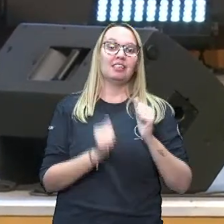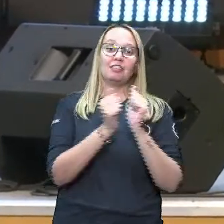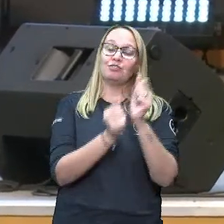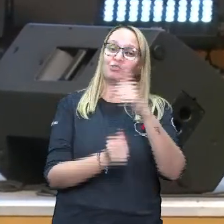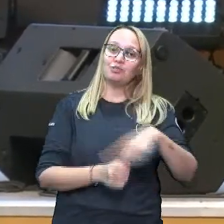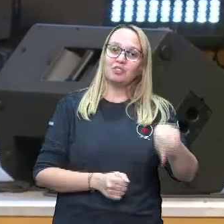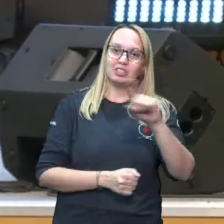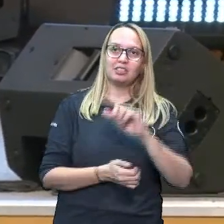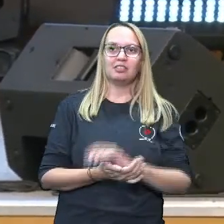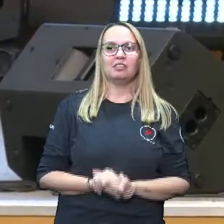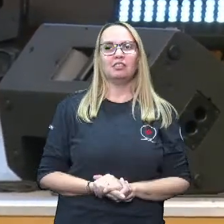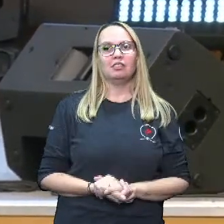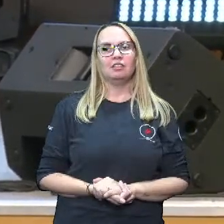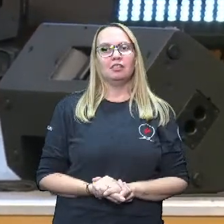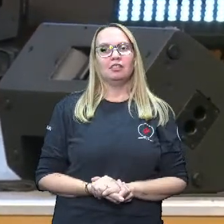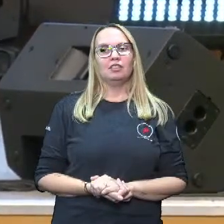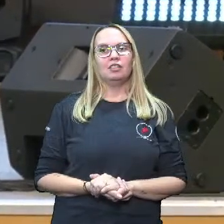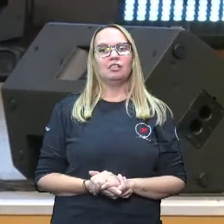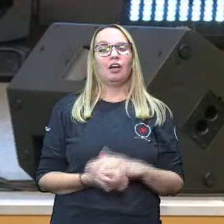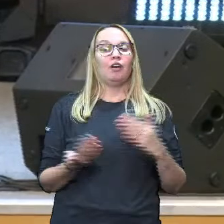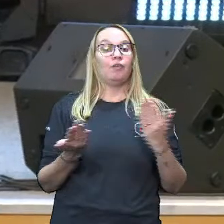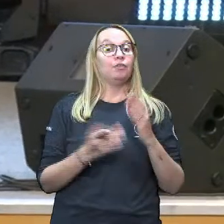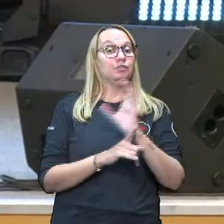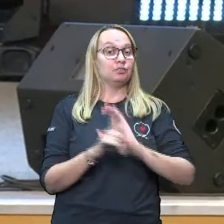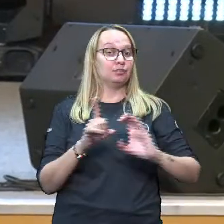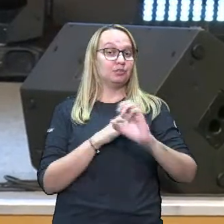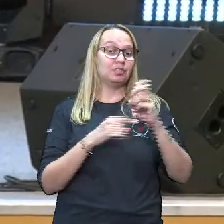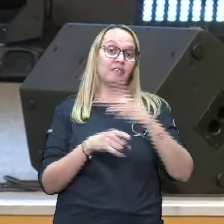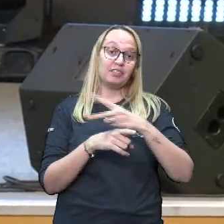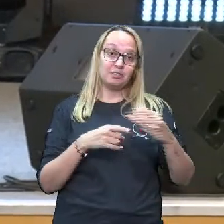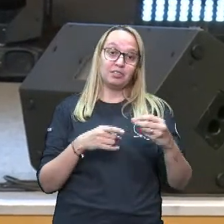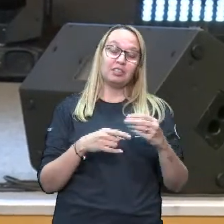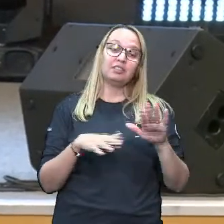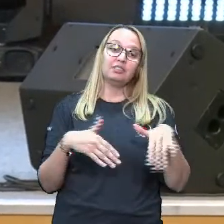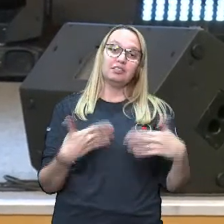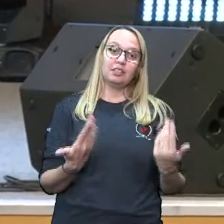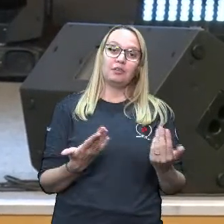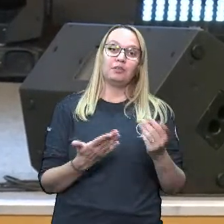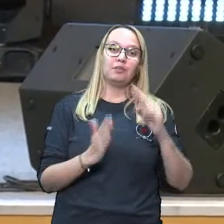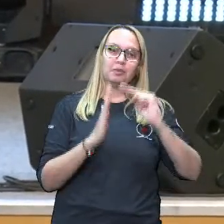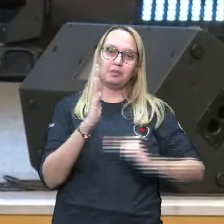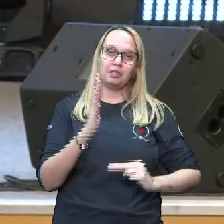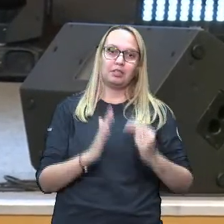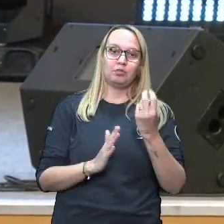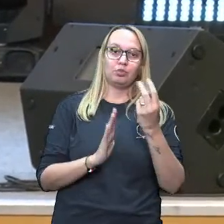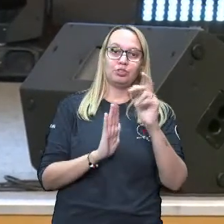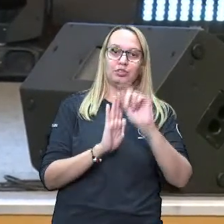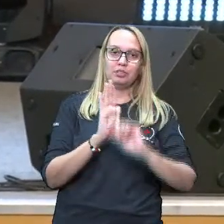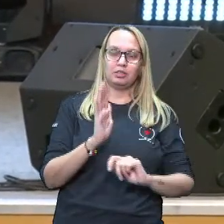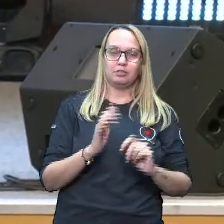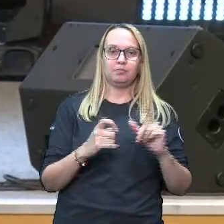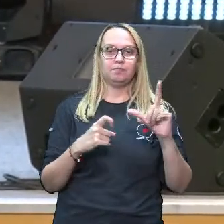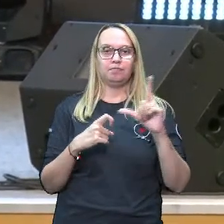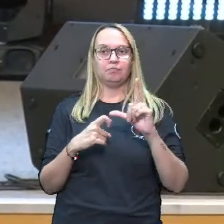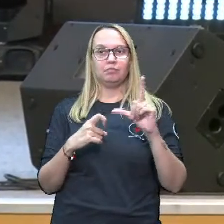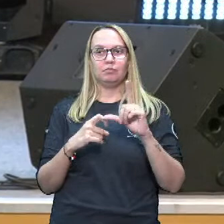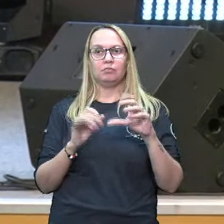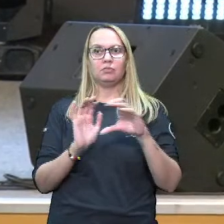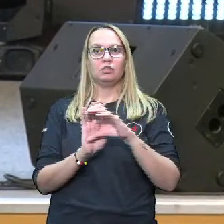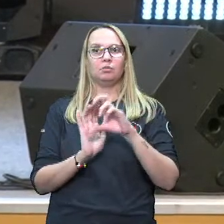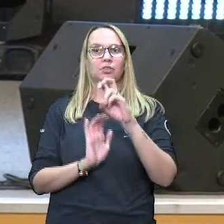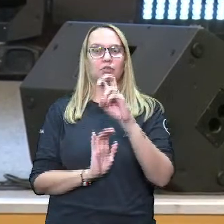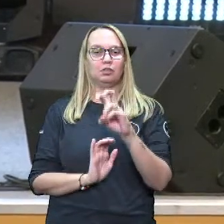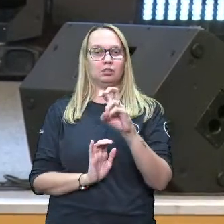a sua Bíblia, nós estamos no culto da vitória. E eu quero ler com você hoje dois textos aqui. Lucas capítulo de número